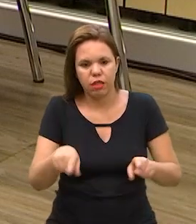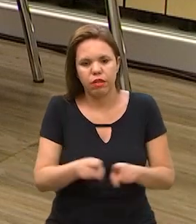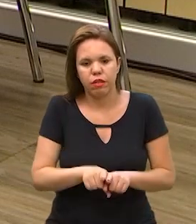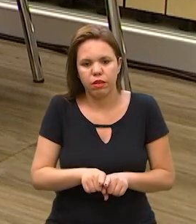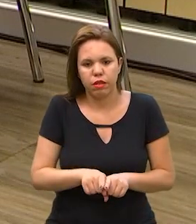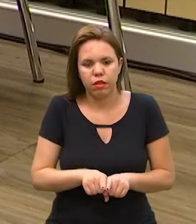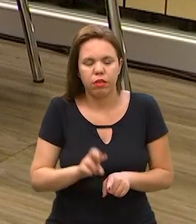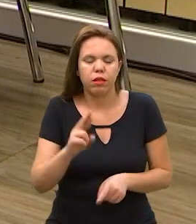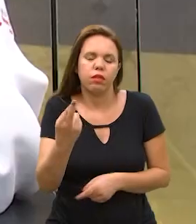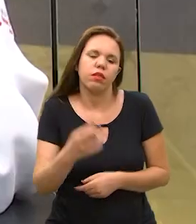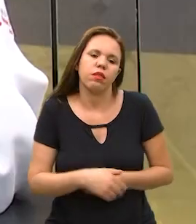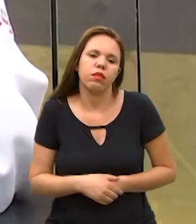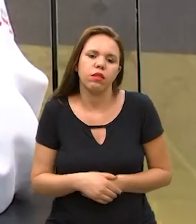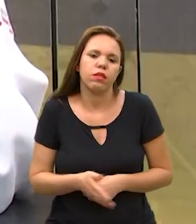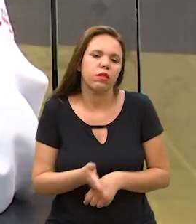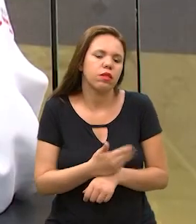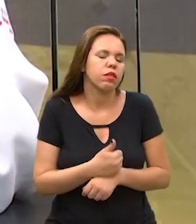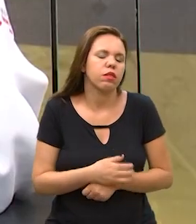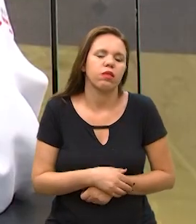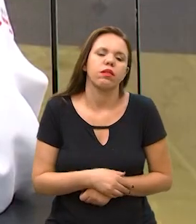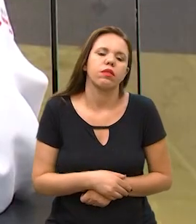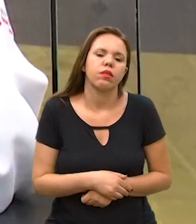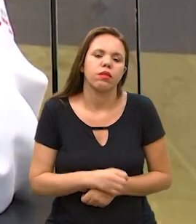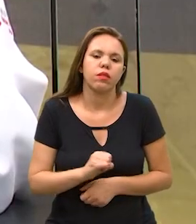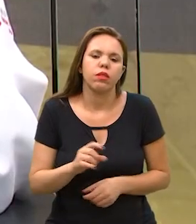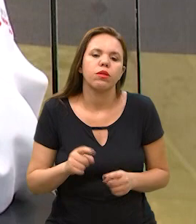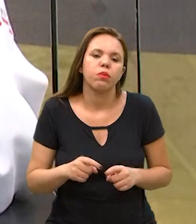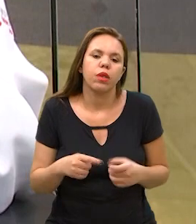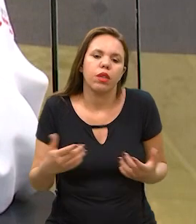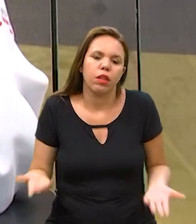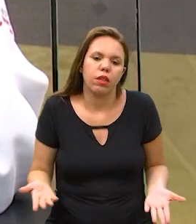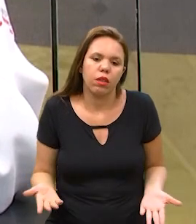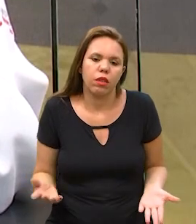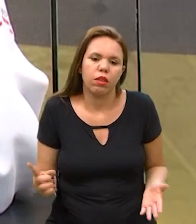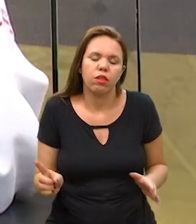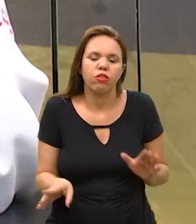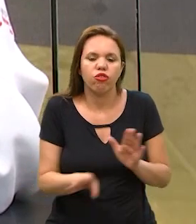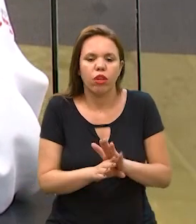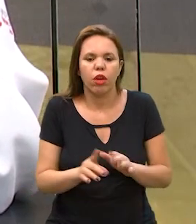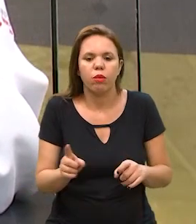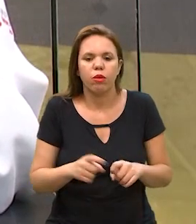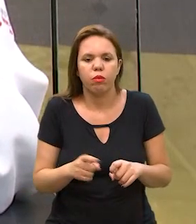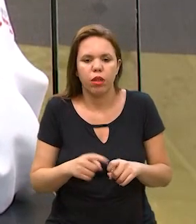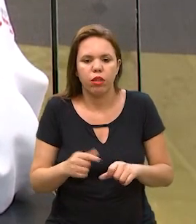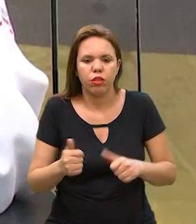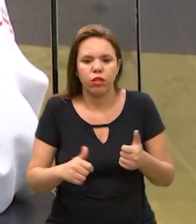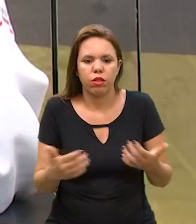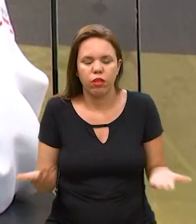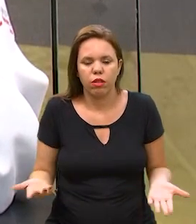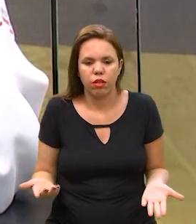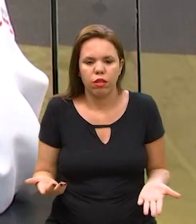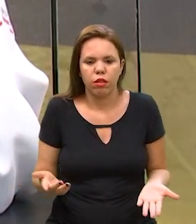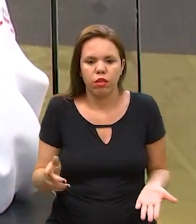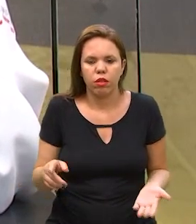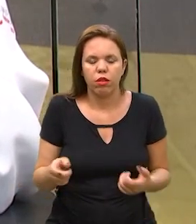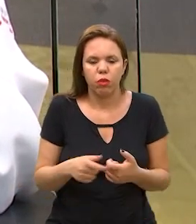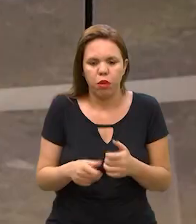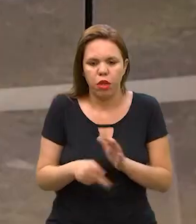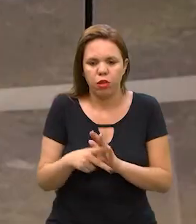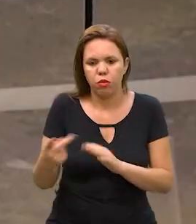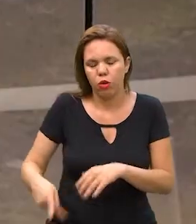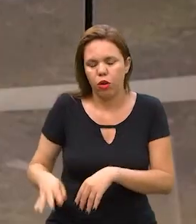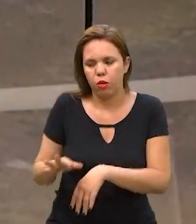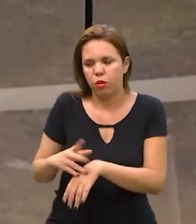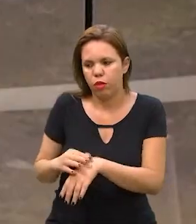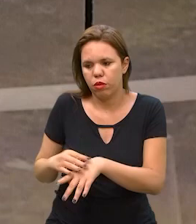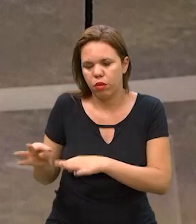também desses resultados, antes mesmo do médico, porque você vai chegar para o médico já com uma avaliação do patologista. Isso. O